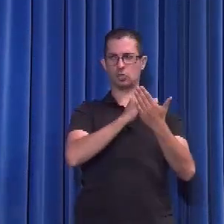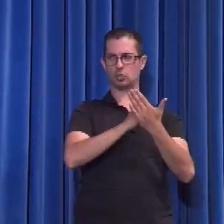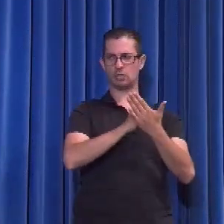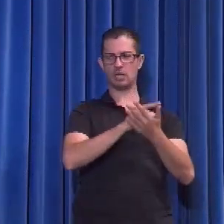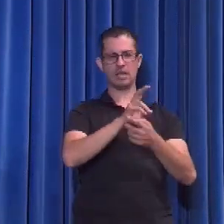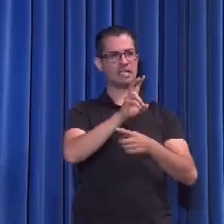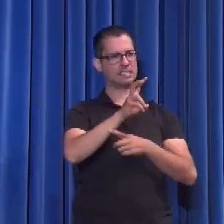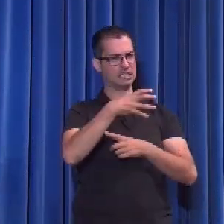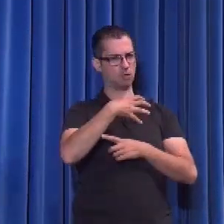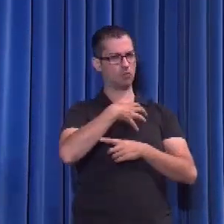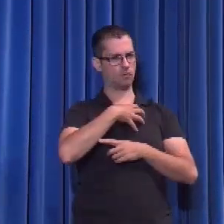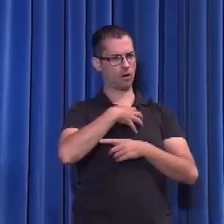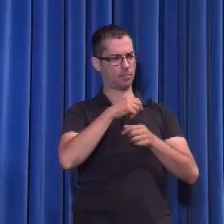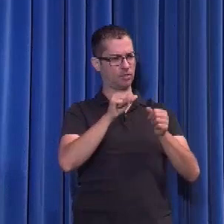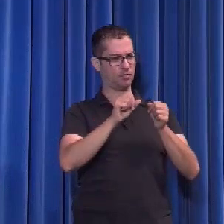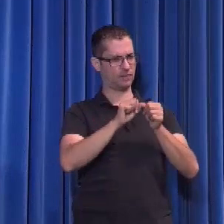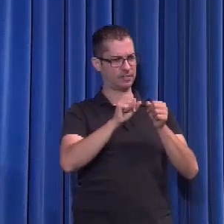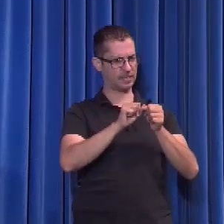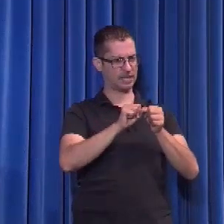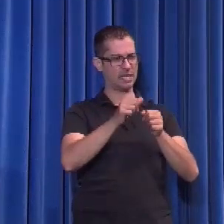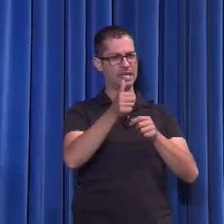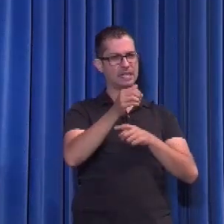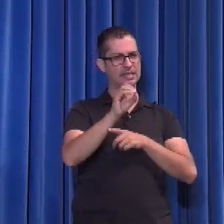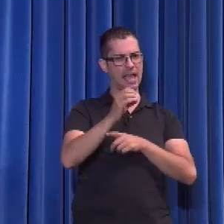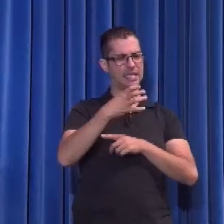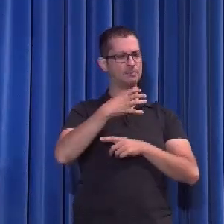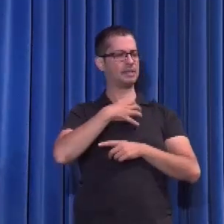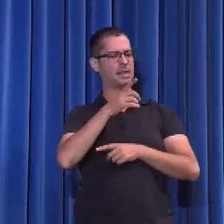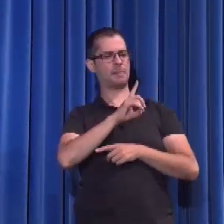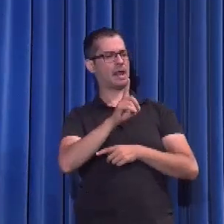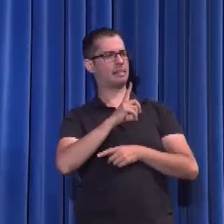de ser piedoso, 10 maneiras para não cair.